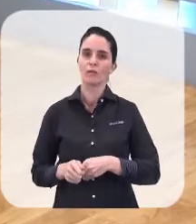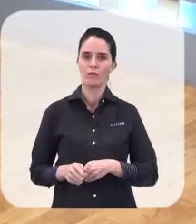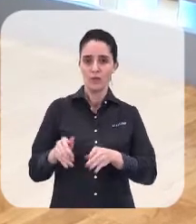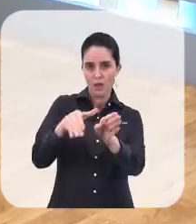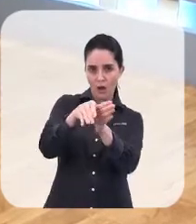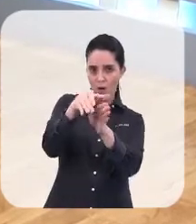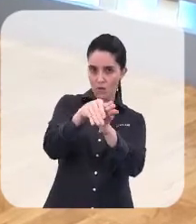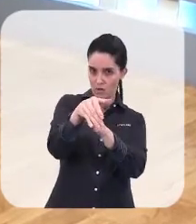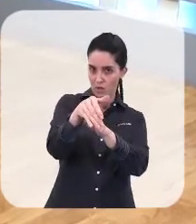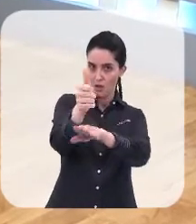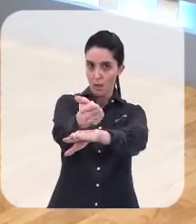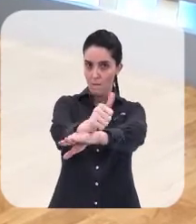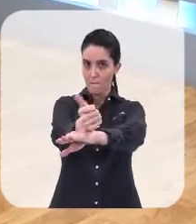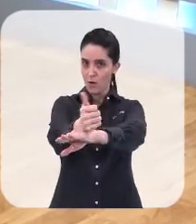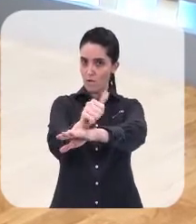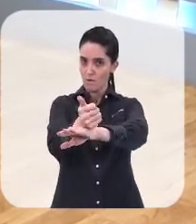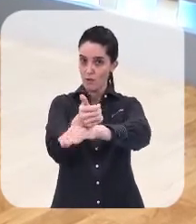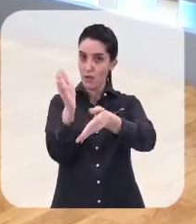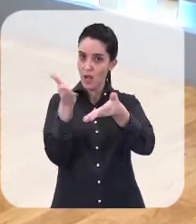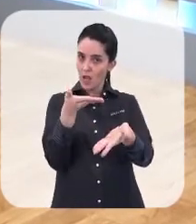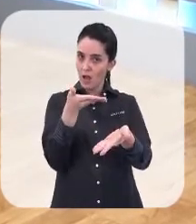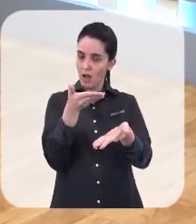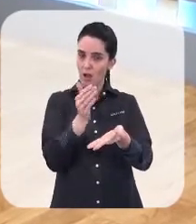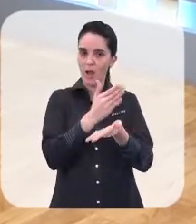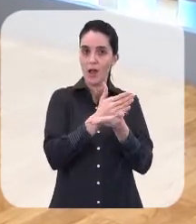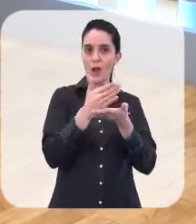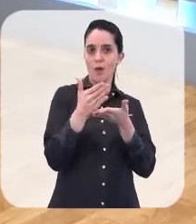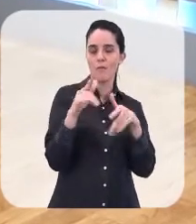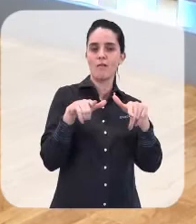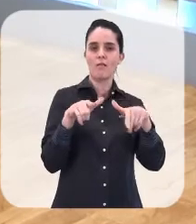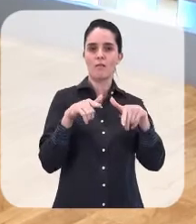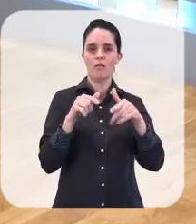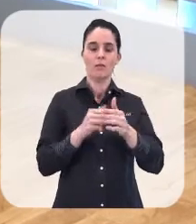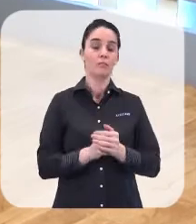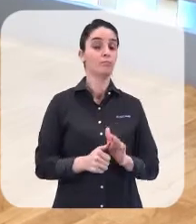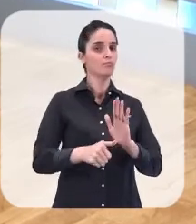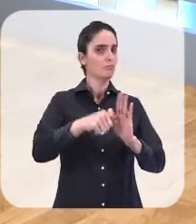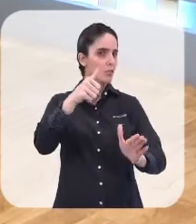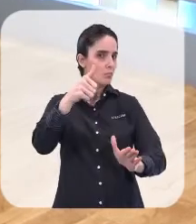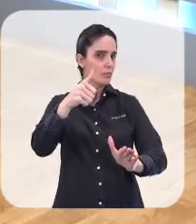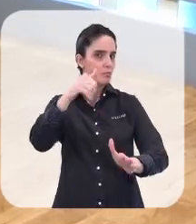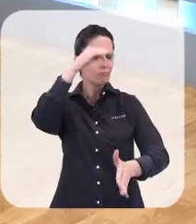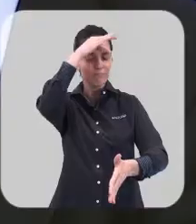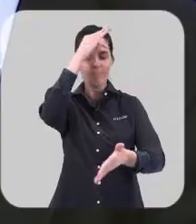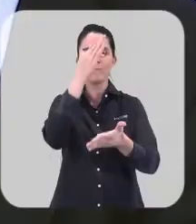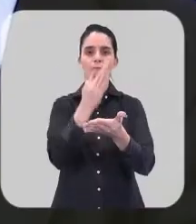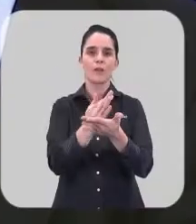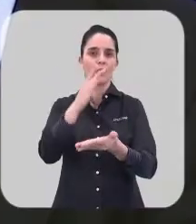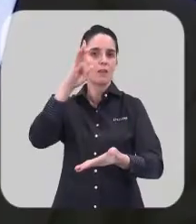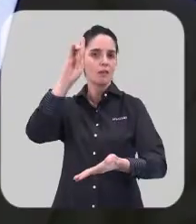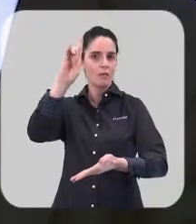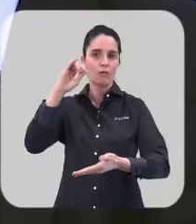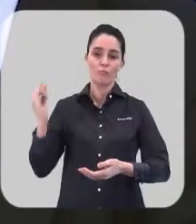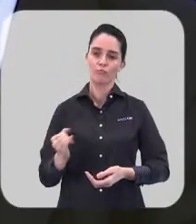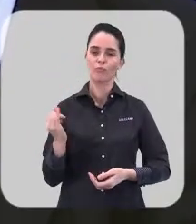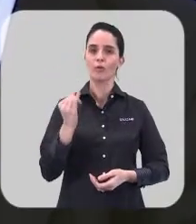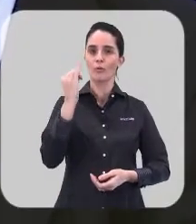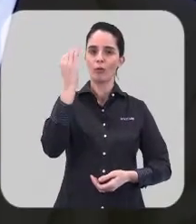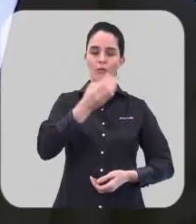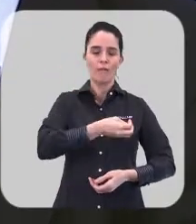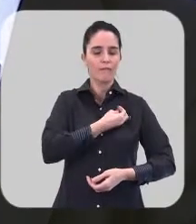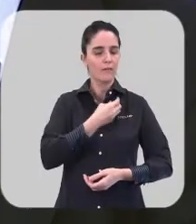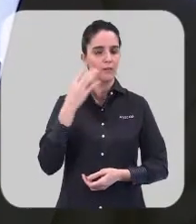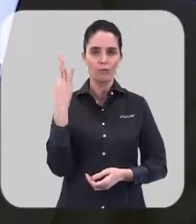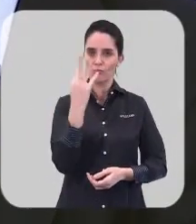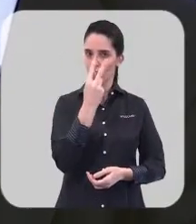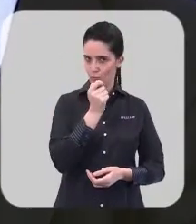daria, Marcelo, para um profissional que está começando a sua carreira hoje? Primeiramente, ter fé em Deus. É essencial isso na vida de todo